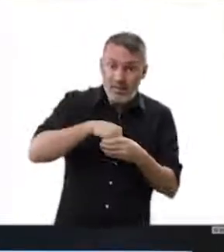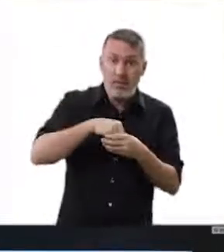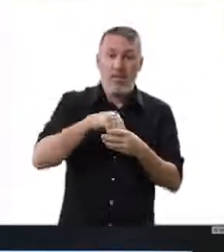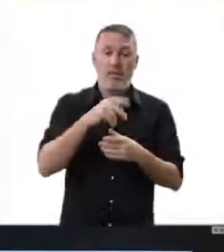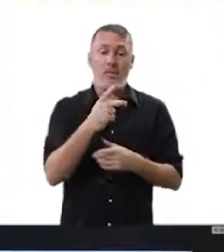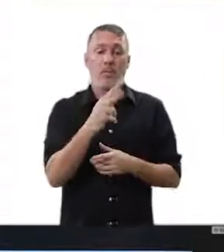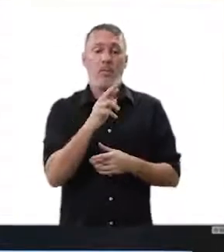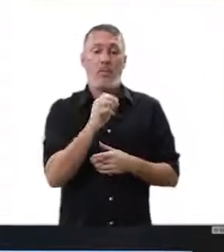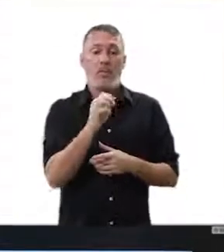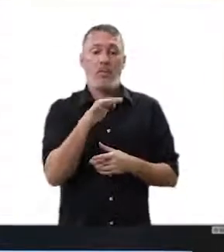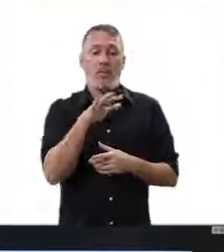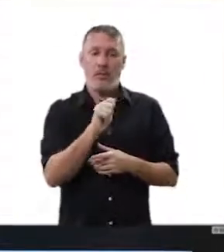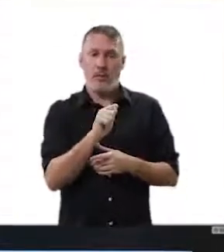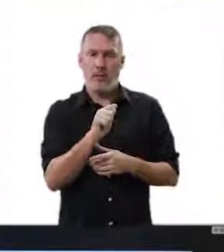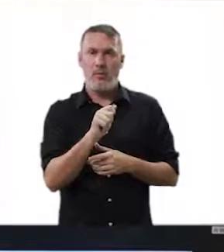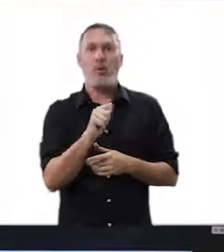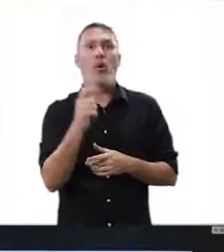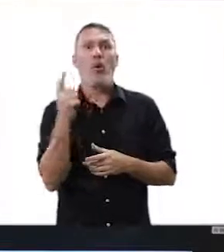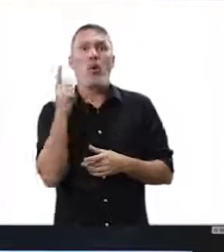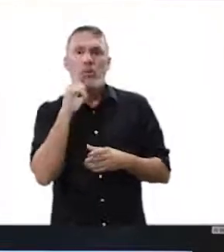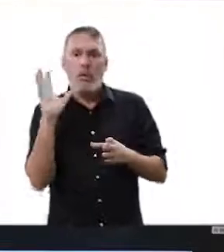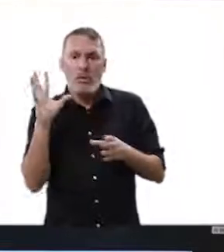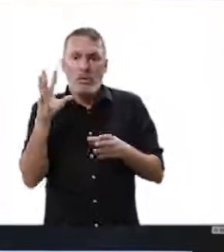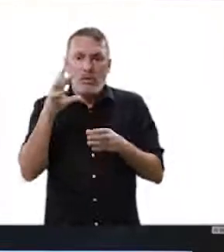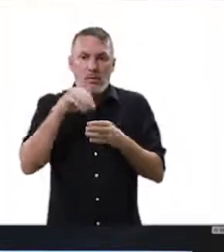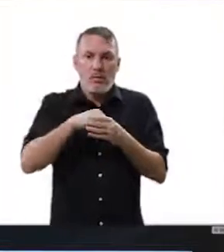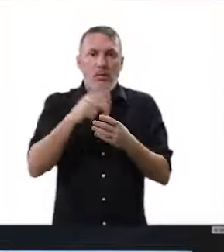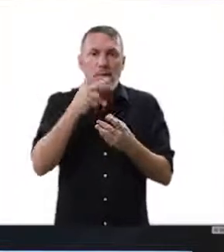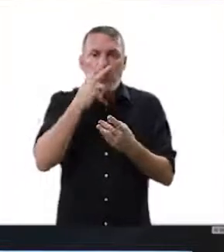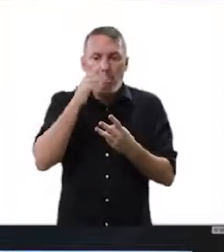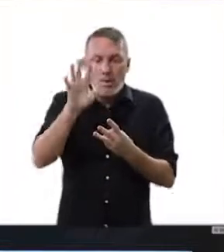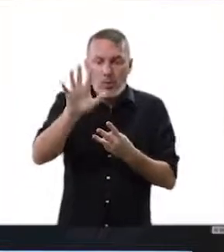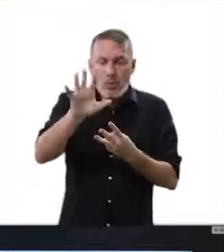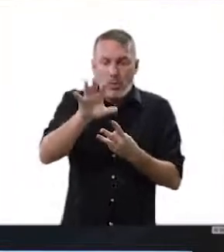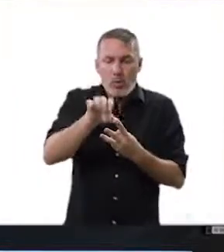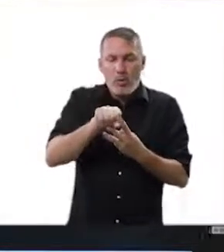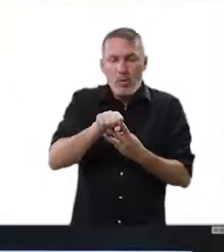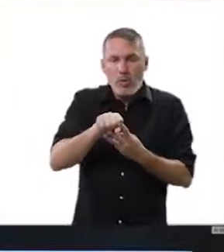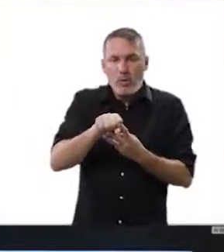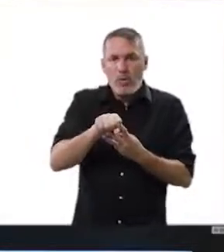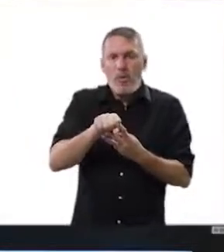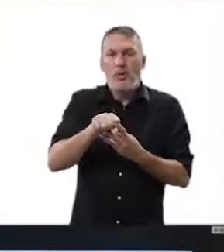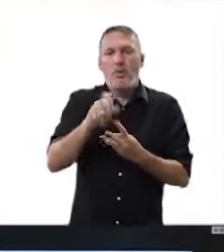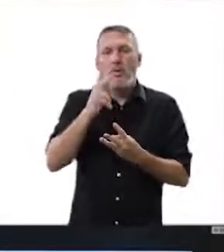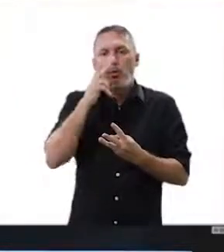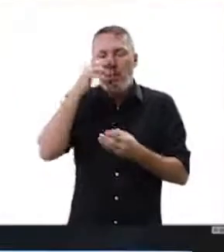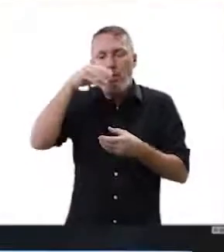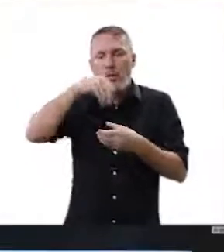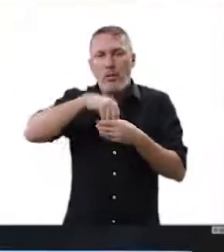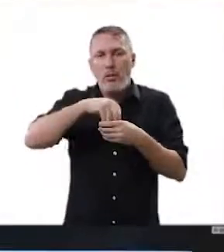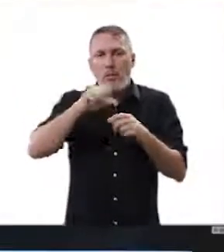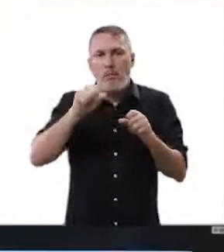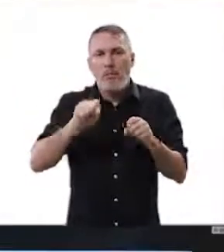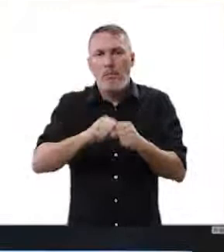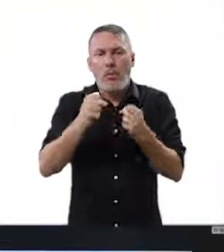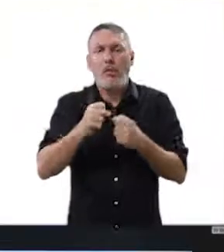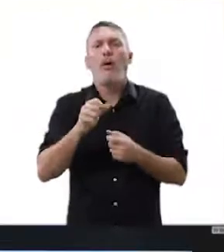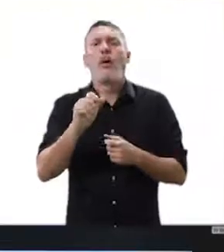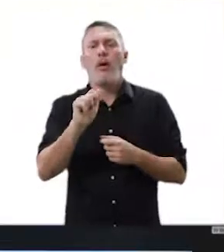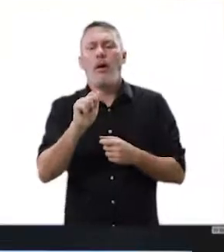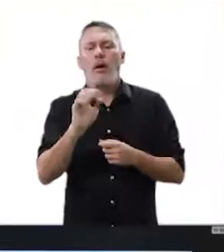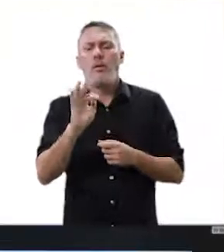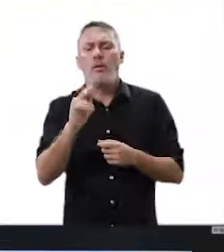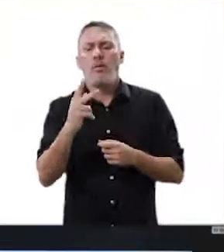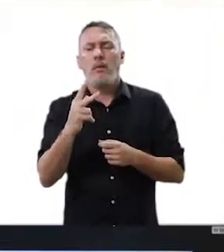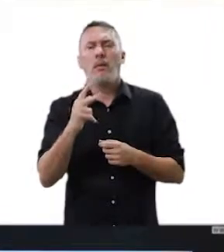ADP e vai liberar um fosfato inorgânico. Quando ele faz isso, ele libera energia. A